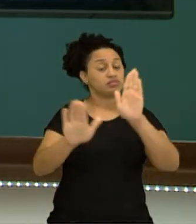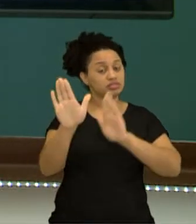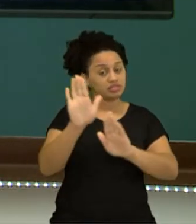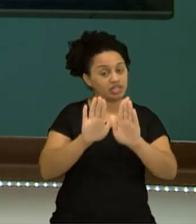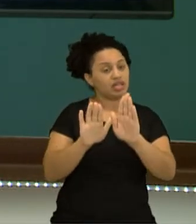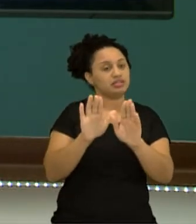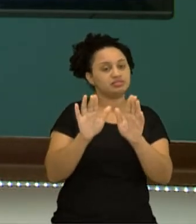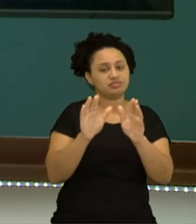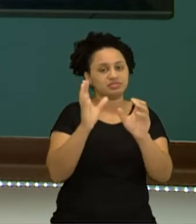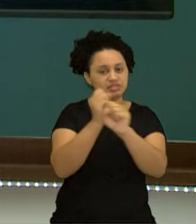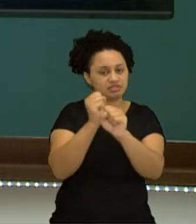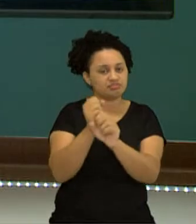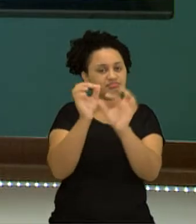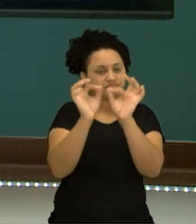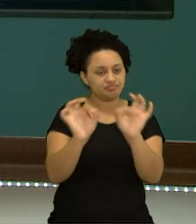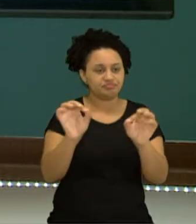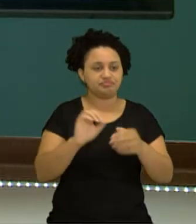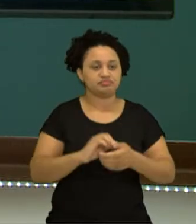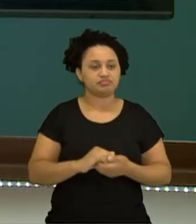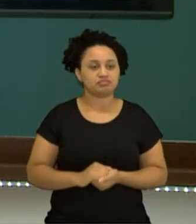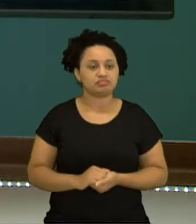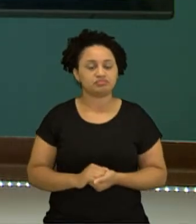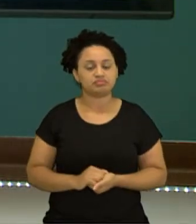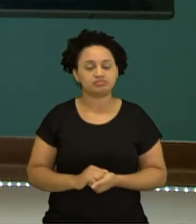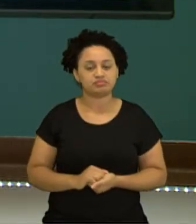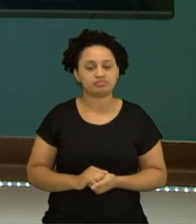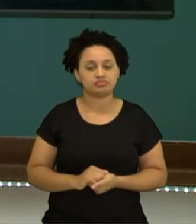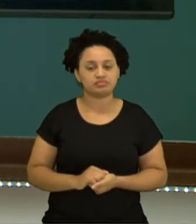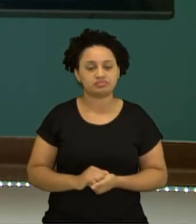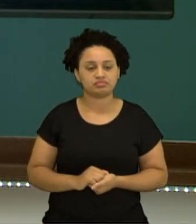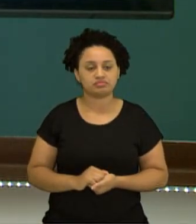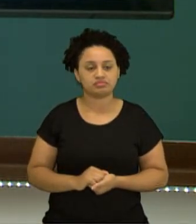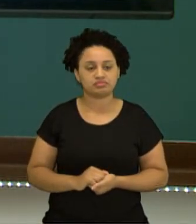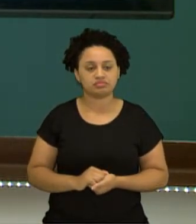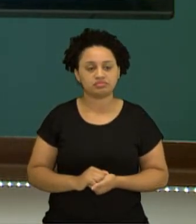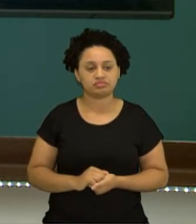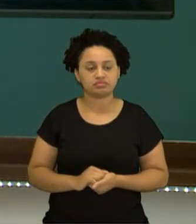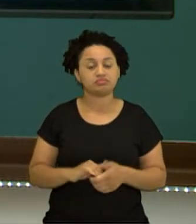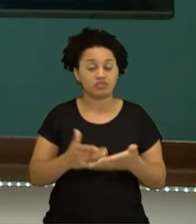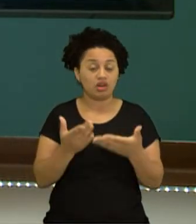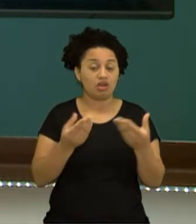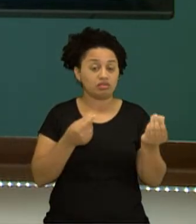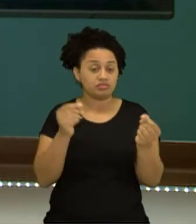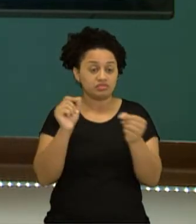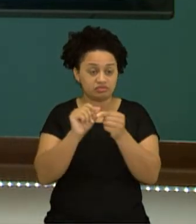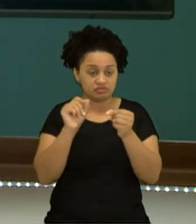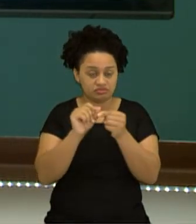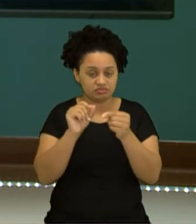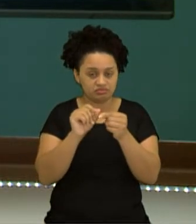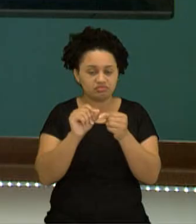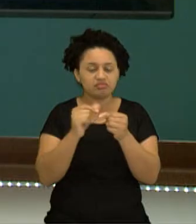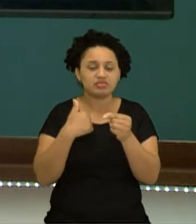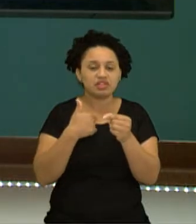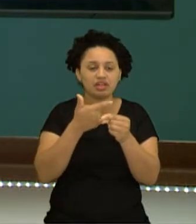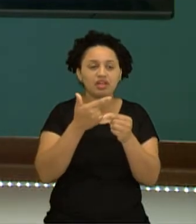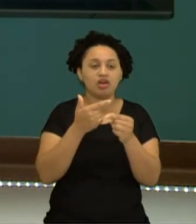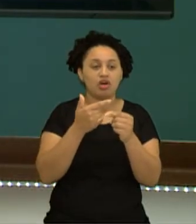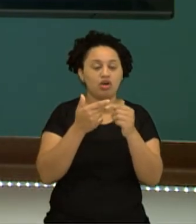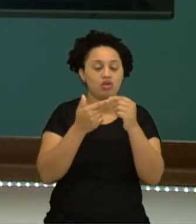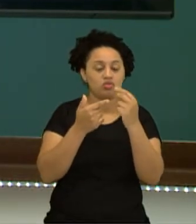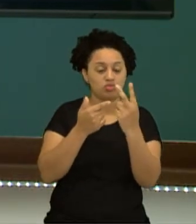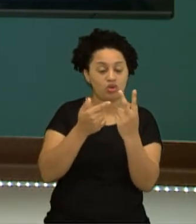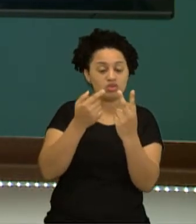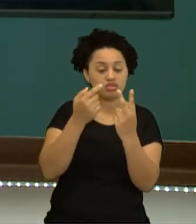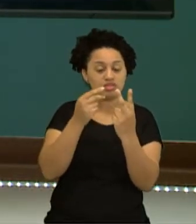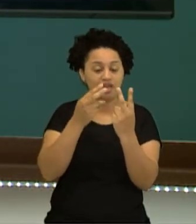cálculos mais simples. Então, d ao quadrado é igual a r ao quadrado, 2 ao quadrado, 4r ao quadrado, porque o 2 e o r